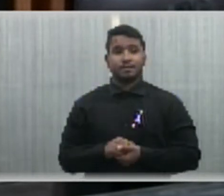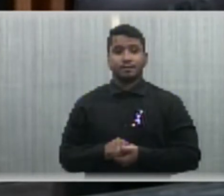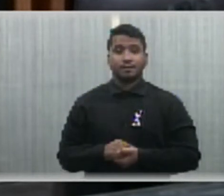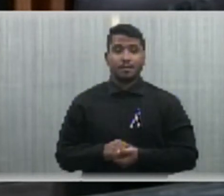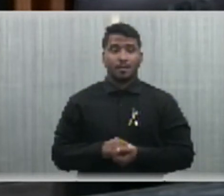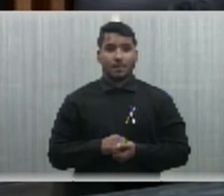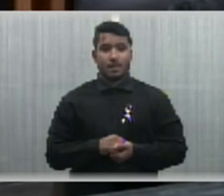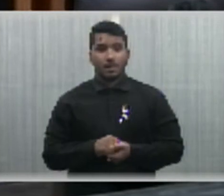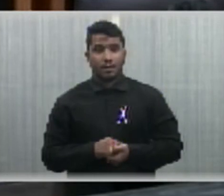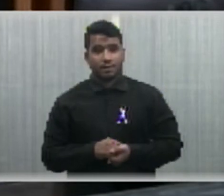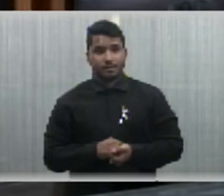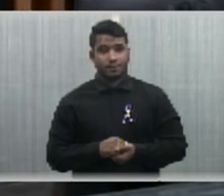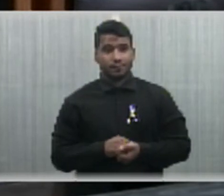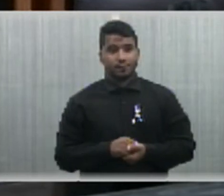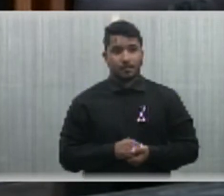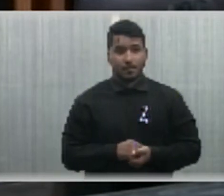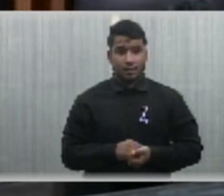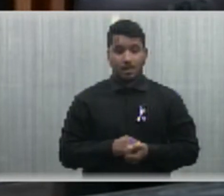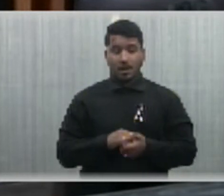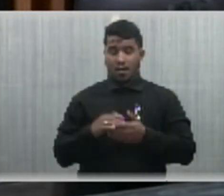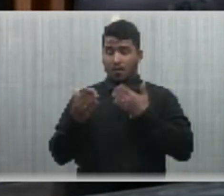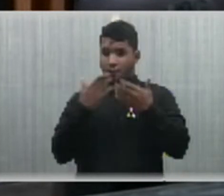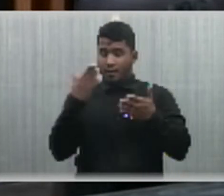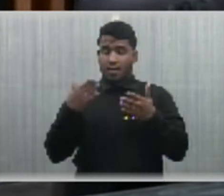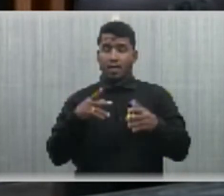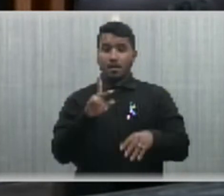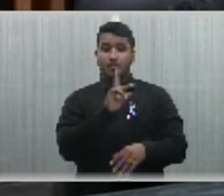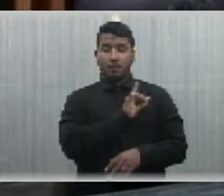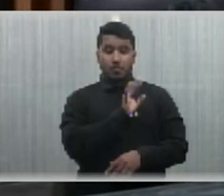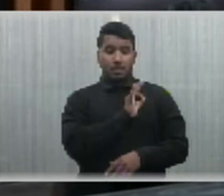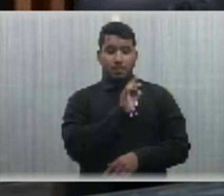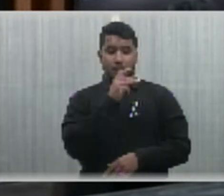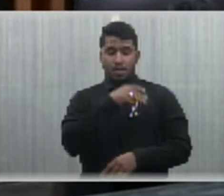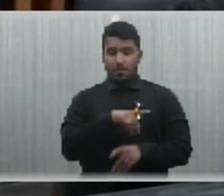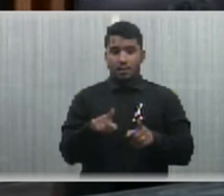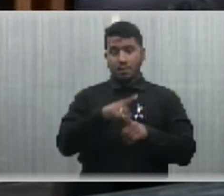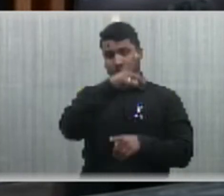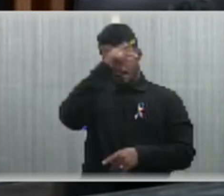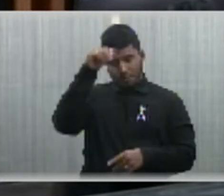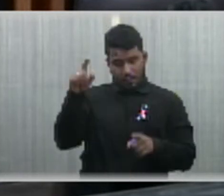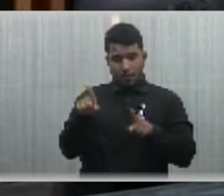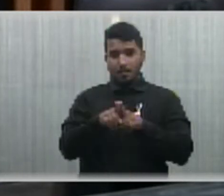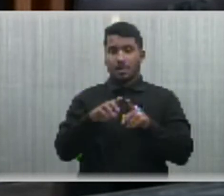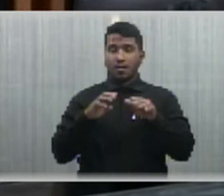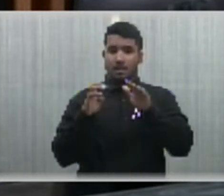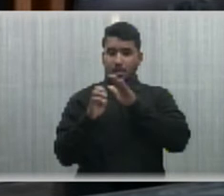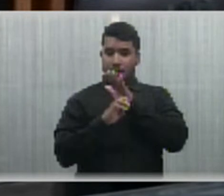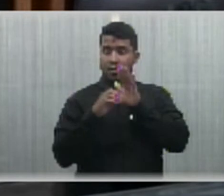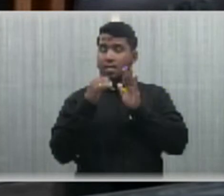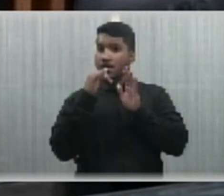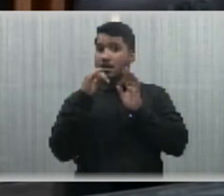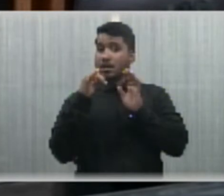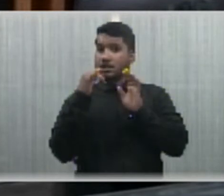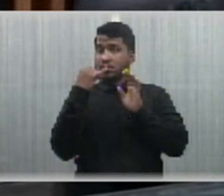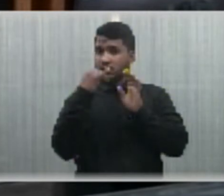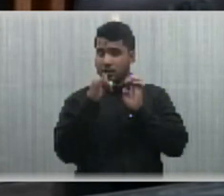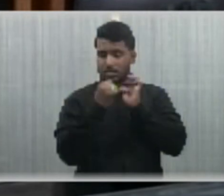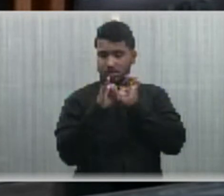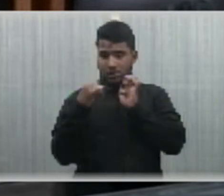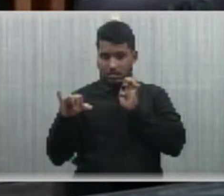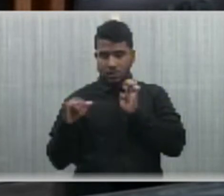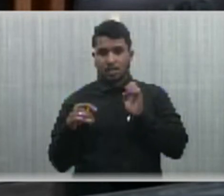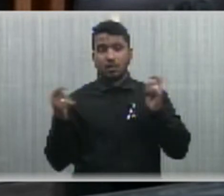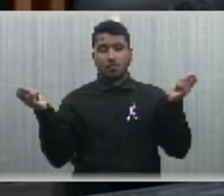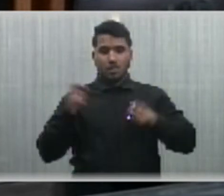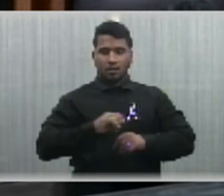essa articulação com a Polícia Militar, com a Prefeitura de Teresina e com a Equatorial vai fazer com que a gente possa agregar